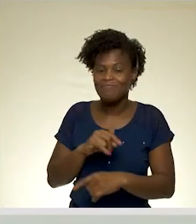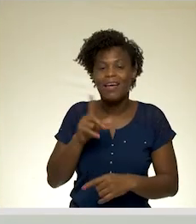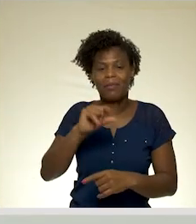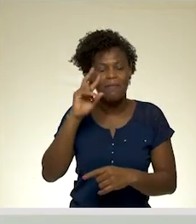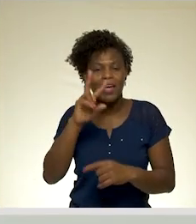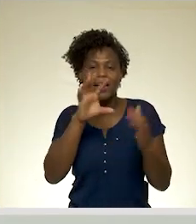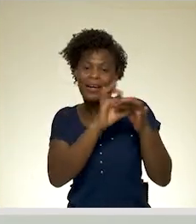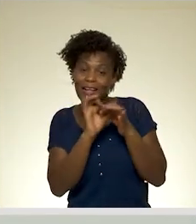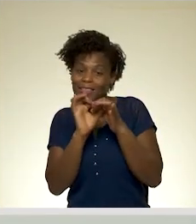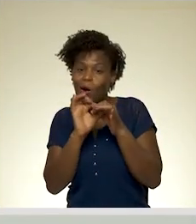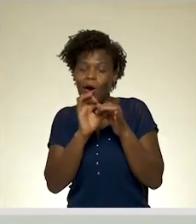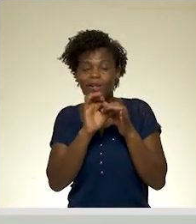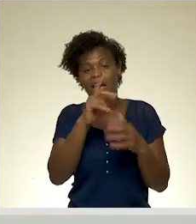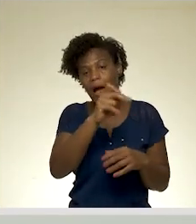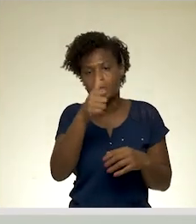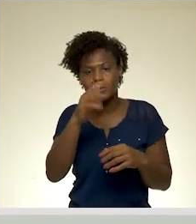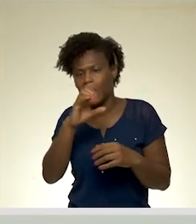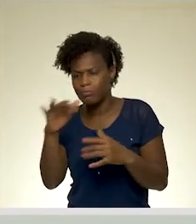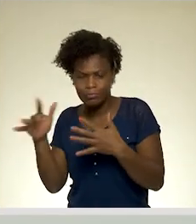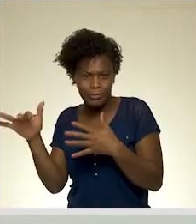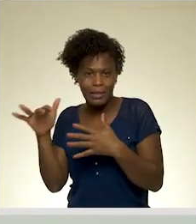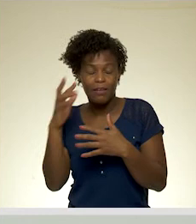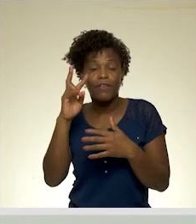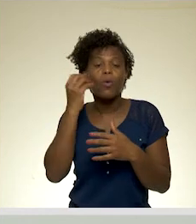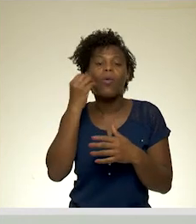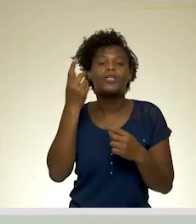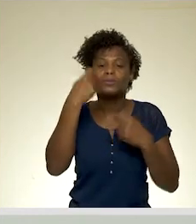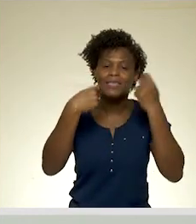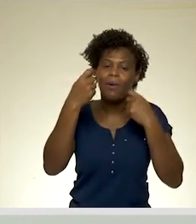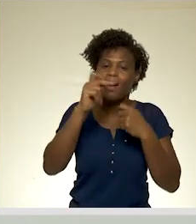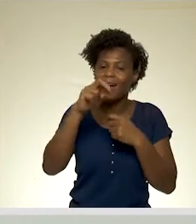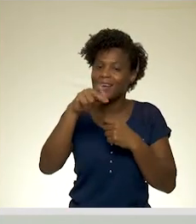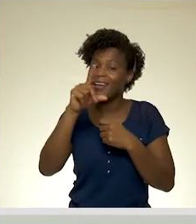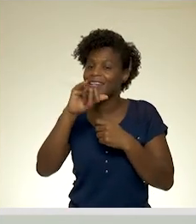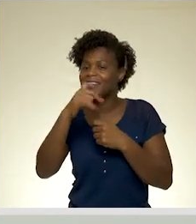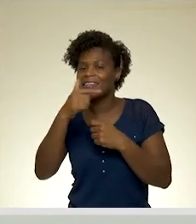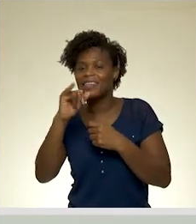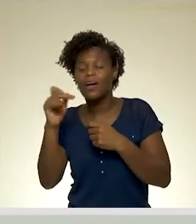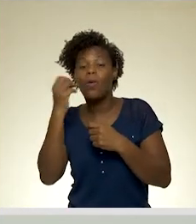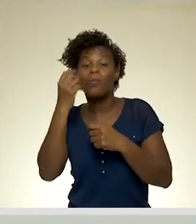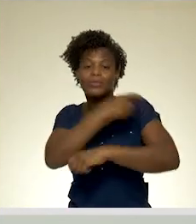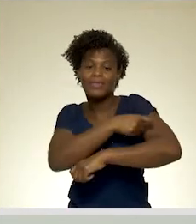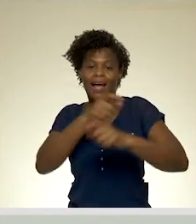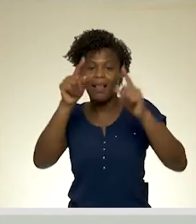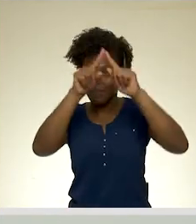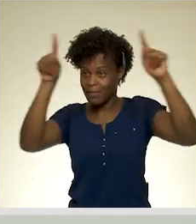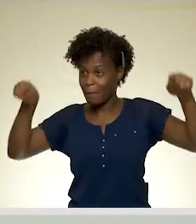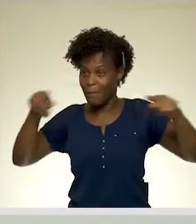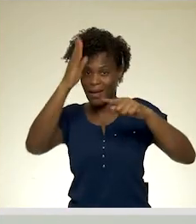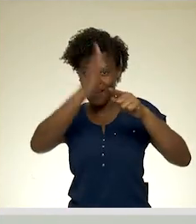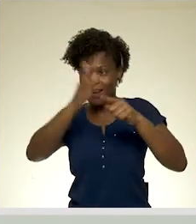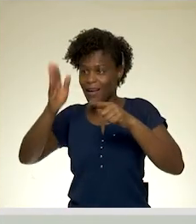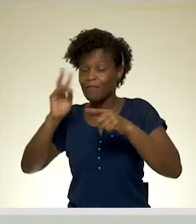vimos a relação entre as variáveis, vimos como, da expressão analítica, como representar na tabela e também vimos da tabela